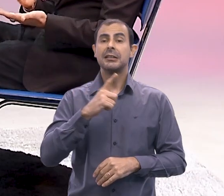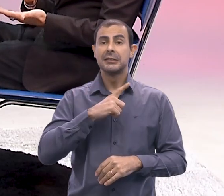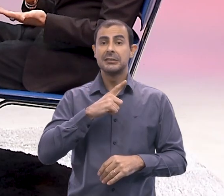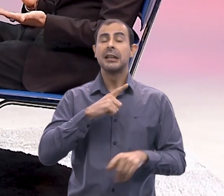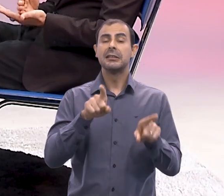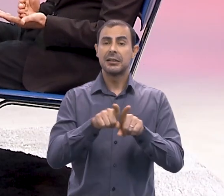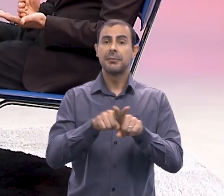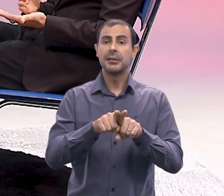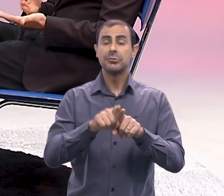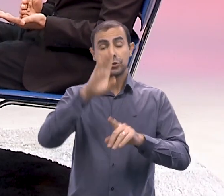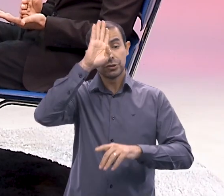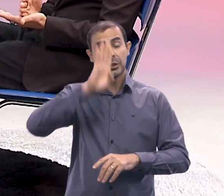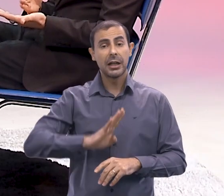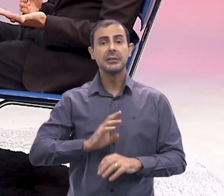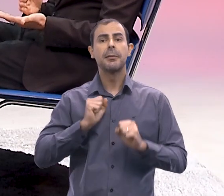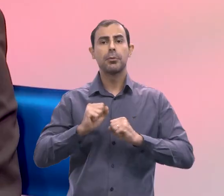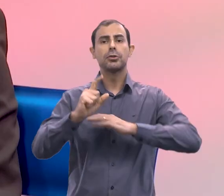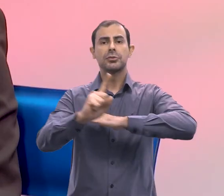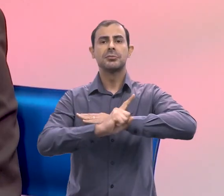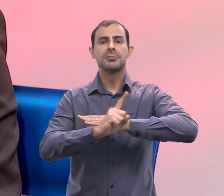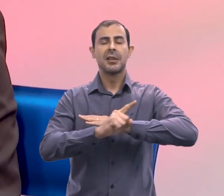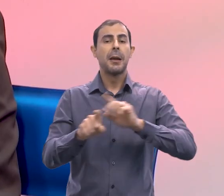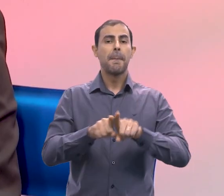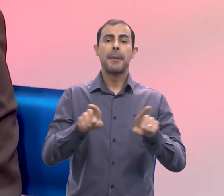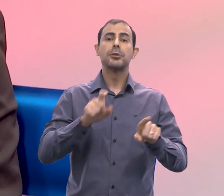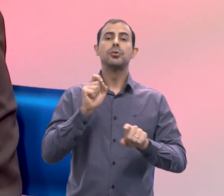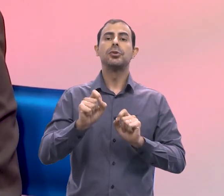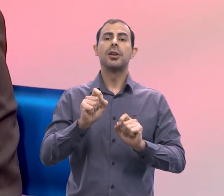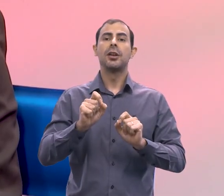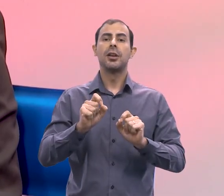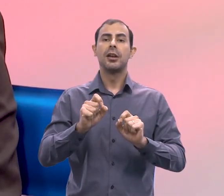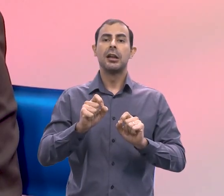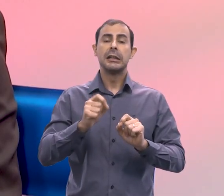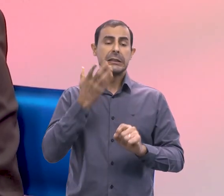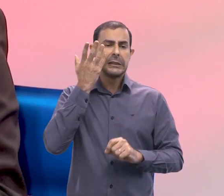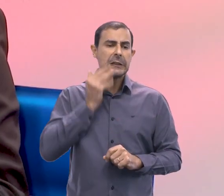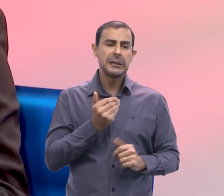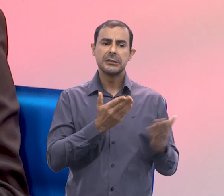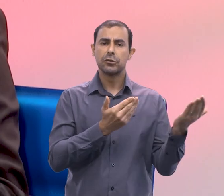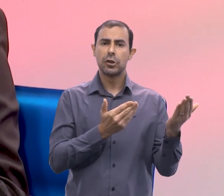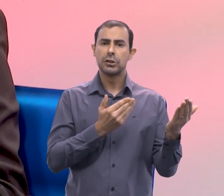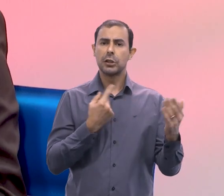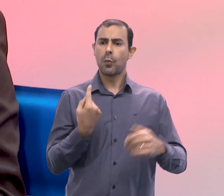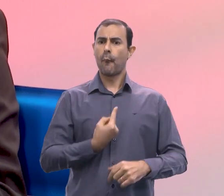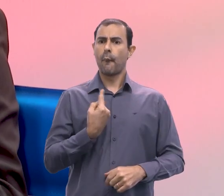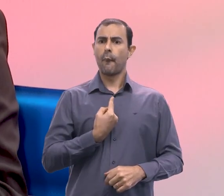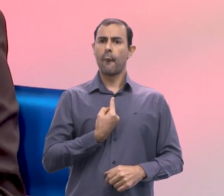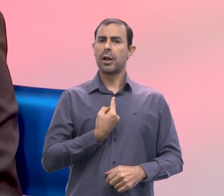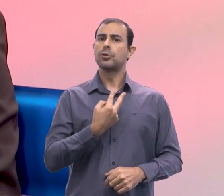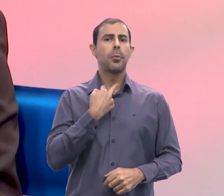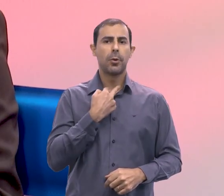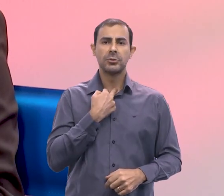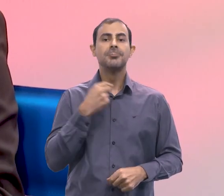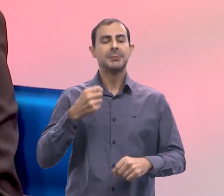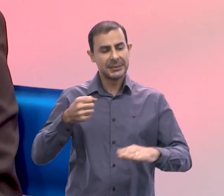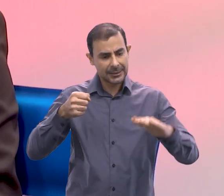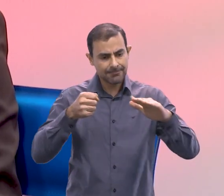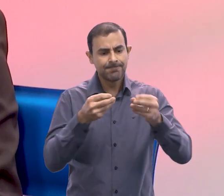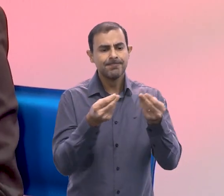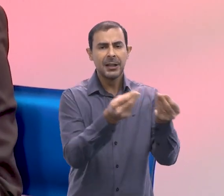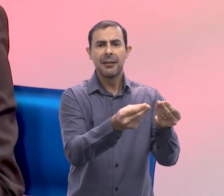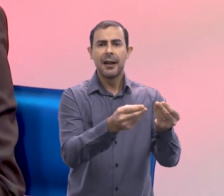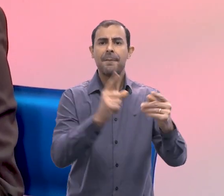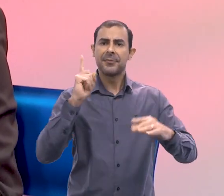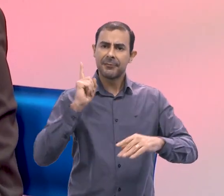tá? Mas nós não podemos deixar essa criança, esse adolescente isolado. Precisamos levar para um especialista